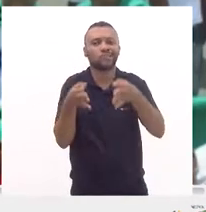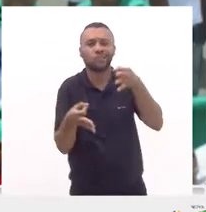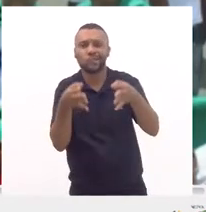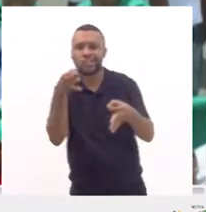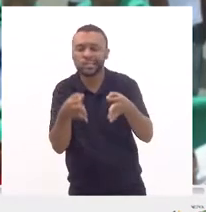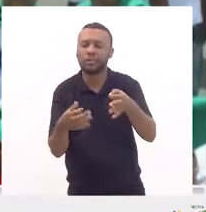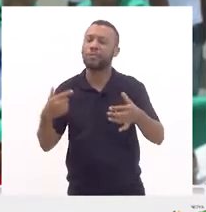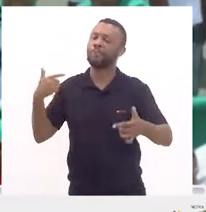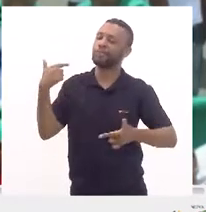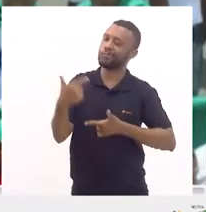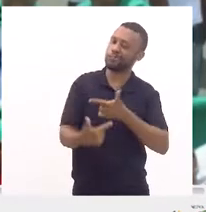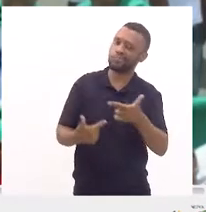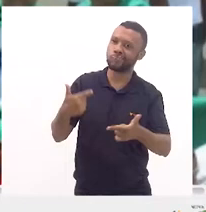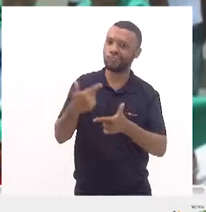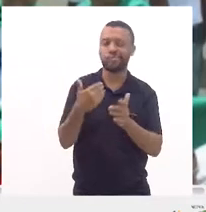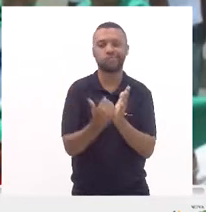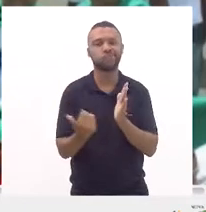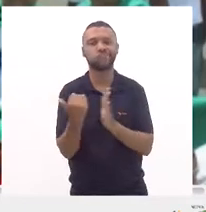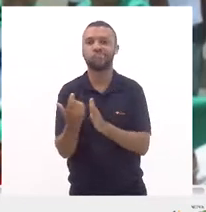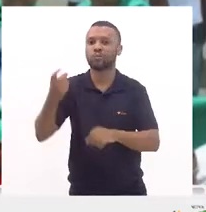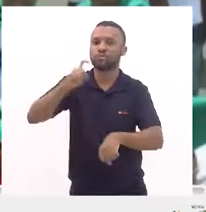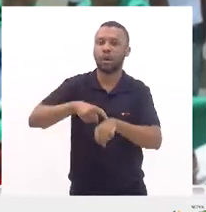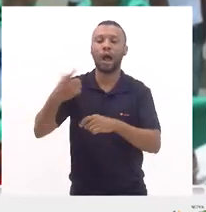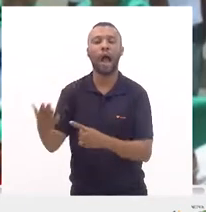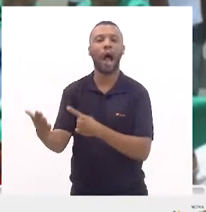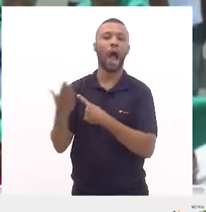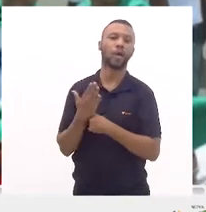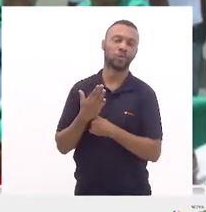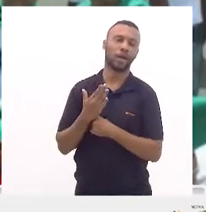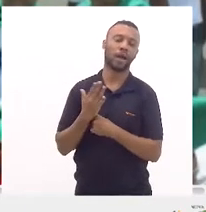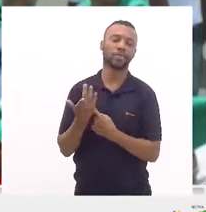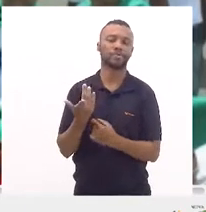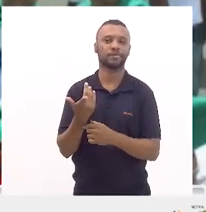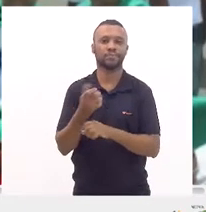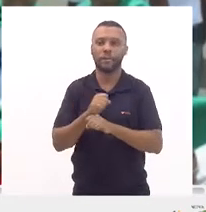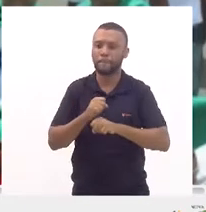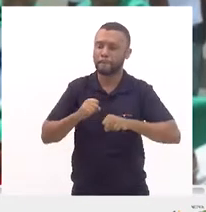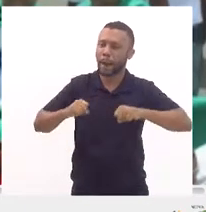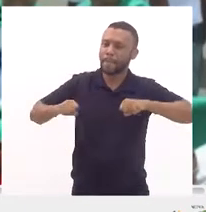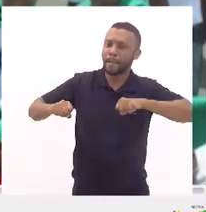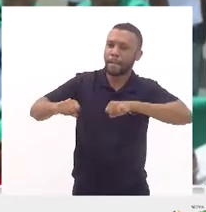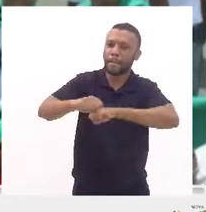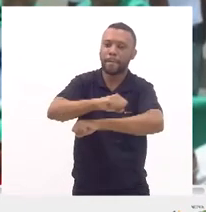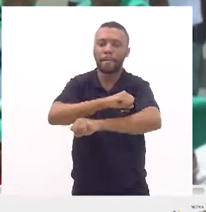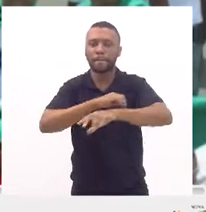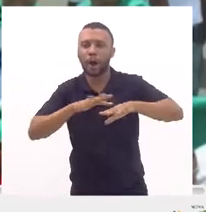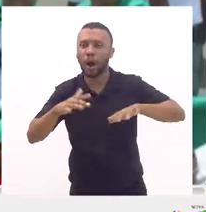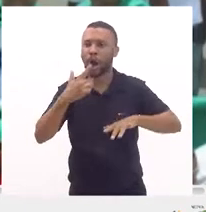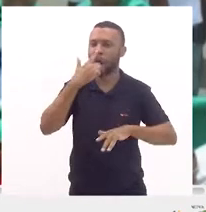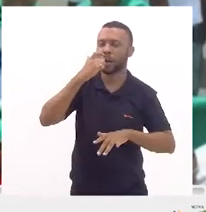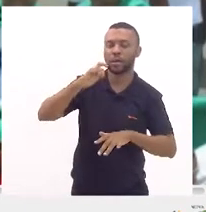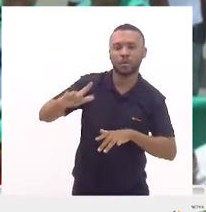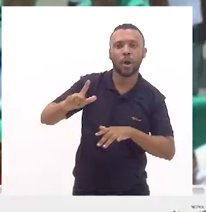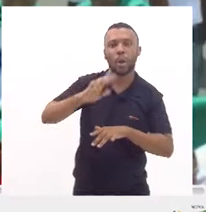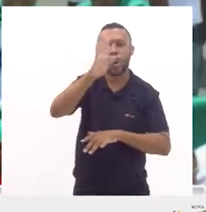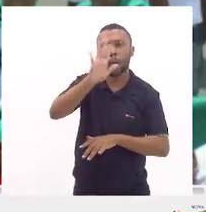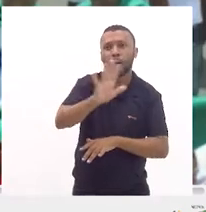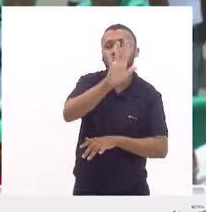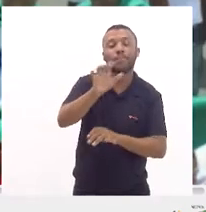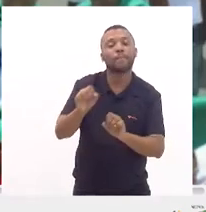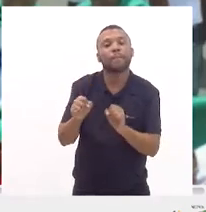trabalho duro, contribuíram nas ruas e nos lixões do Brasil para a